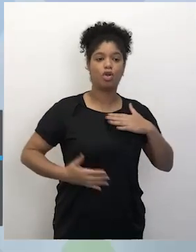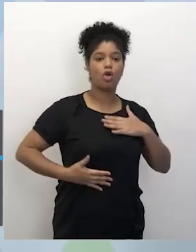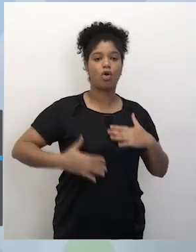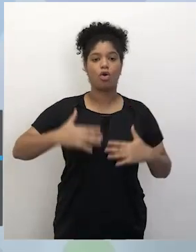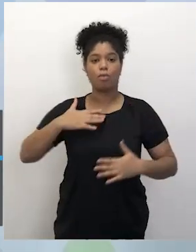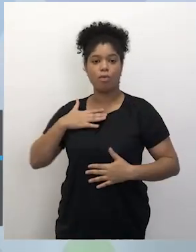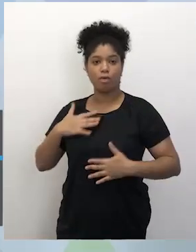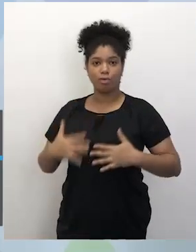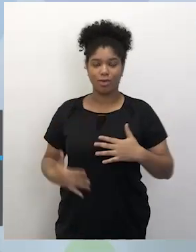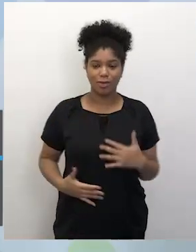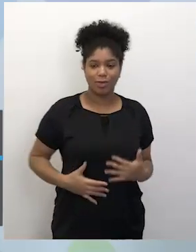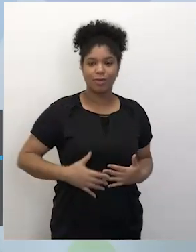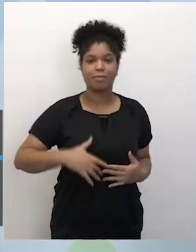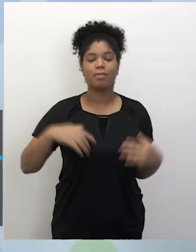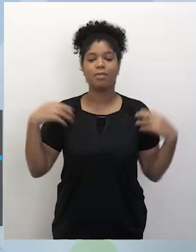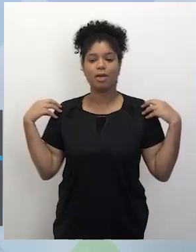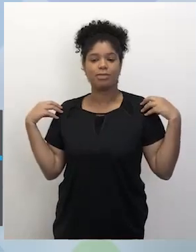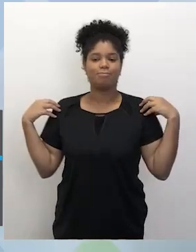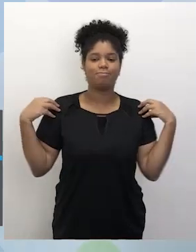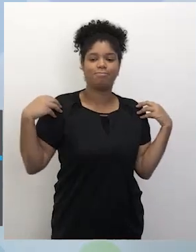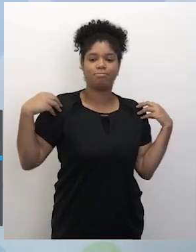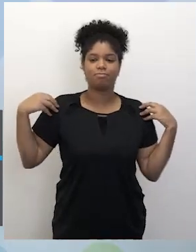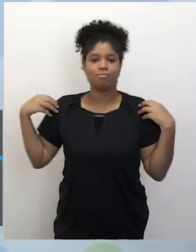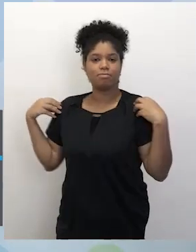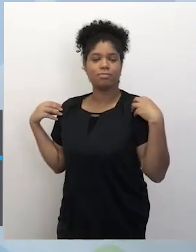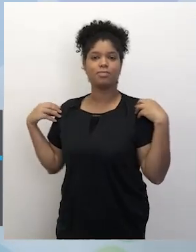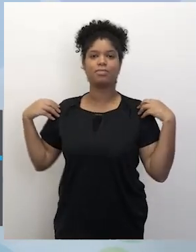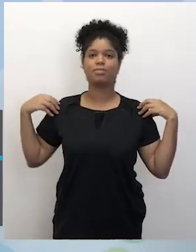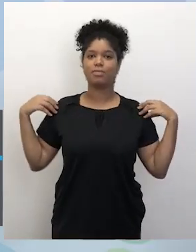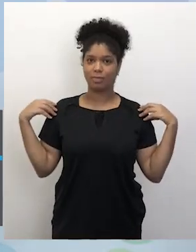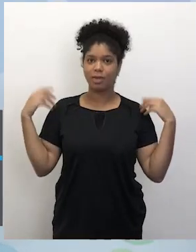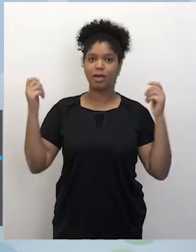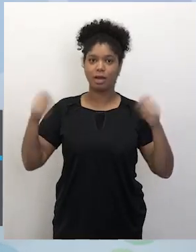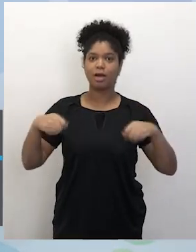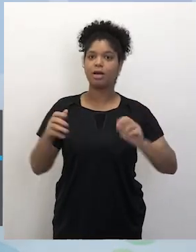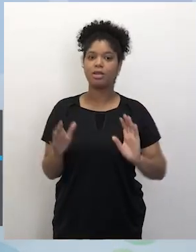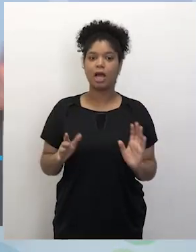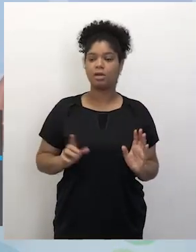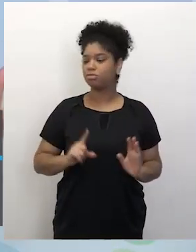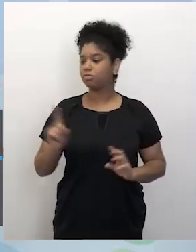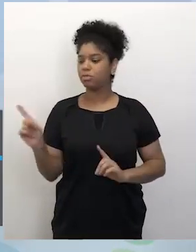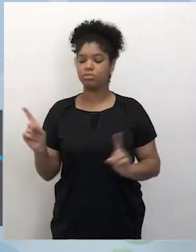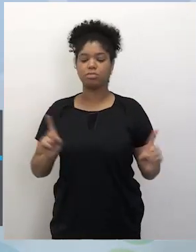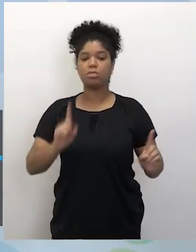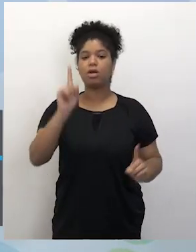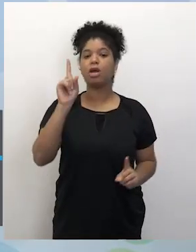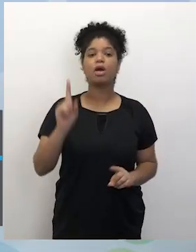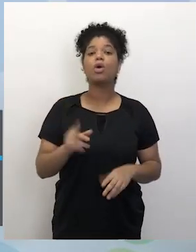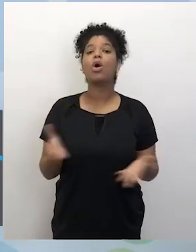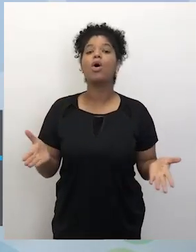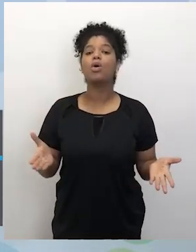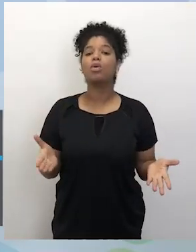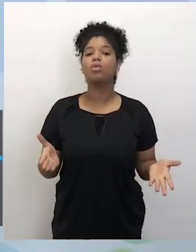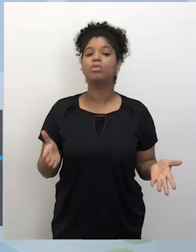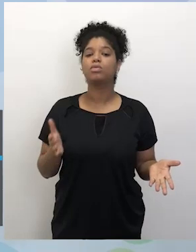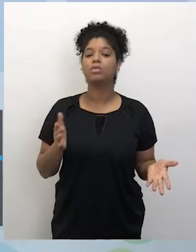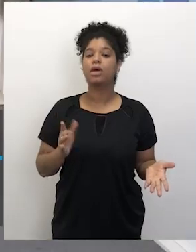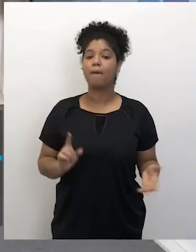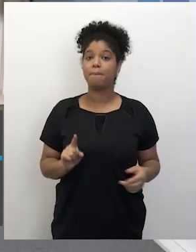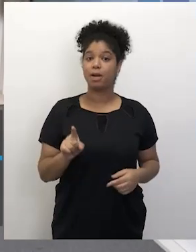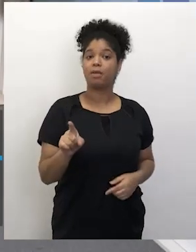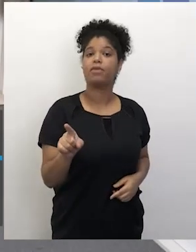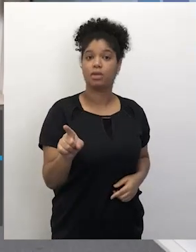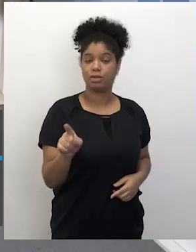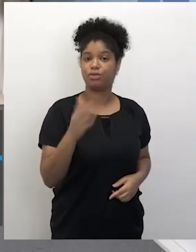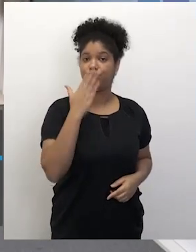movimentos nos permitem fazer movimentações para quais direções, né? Então, nós podemos dançar